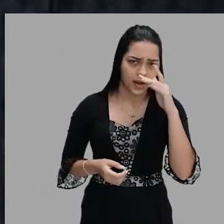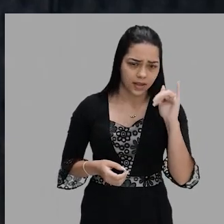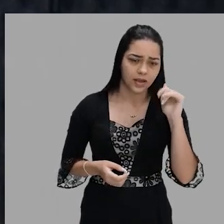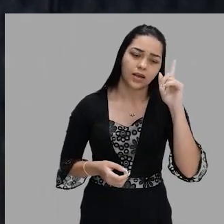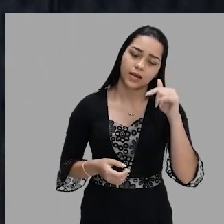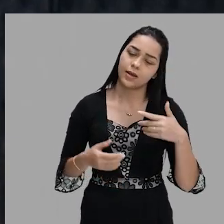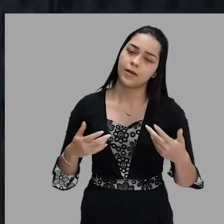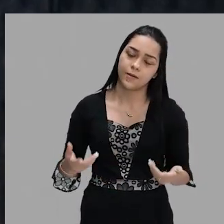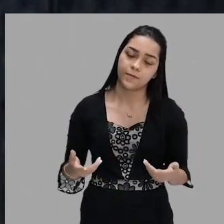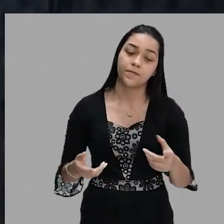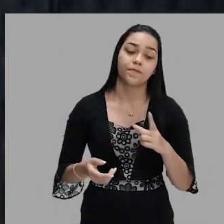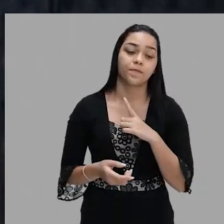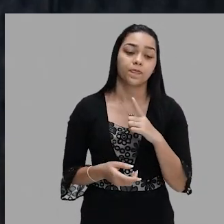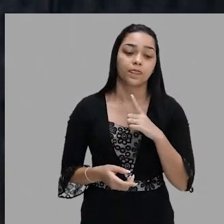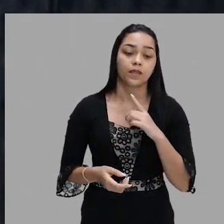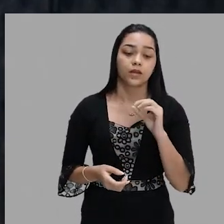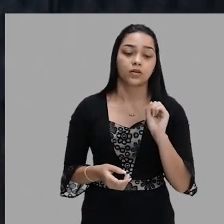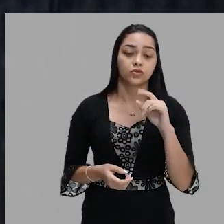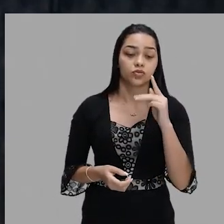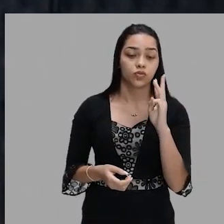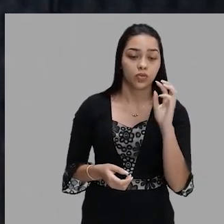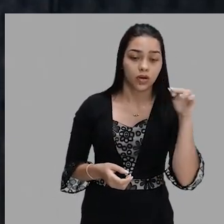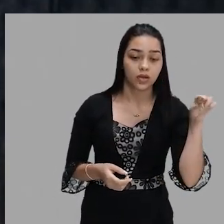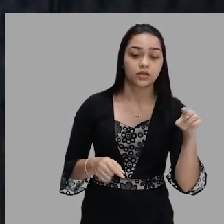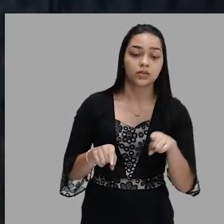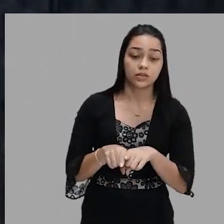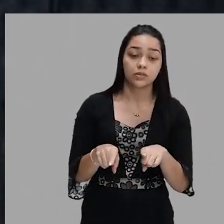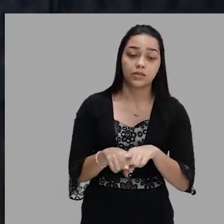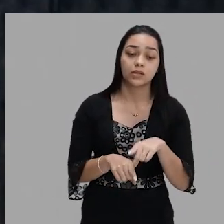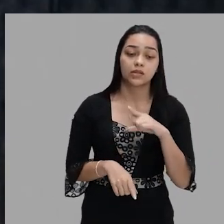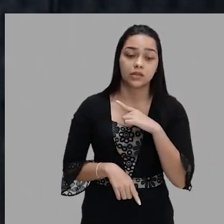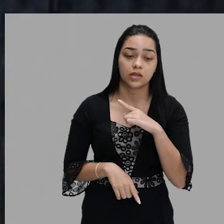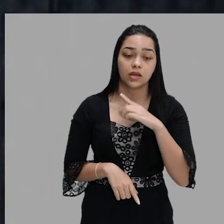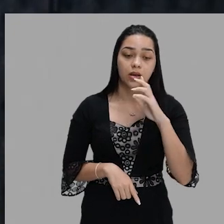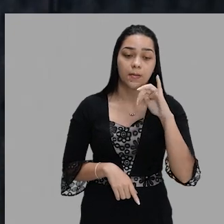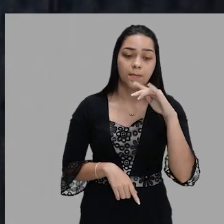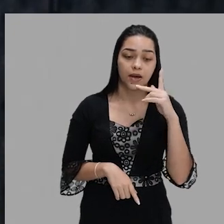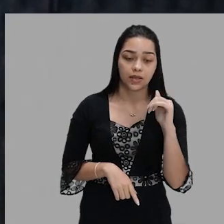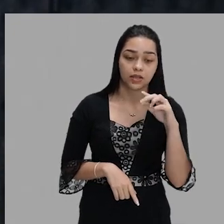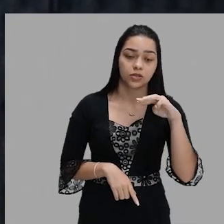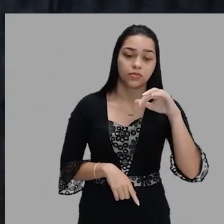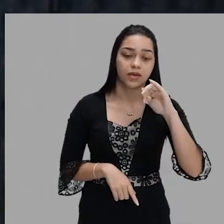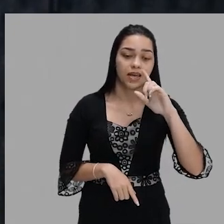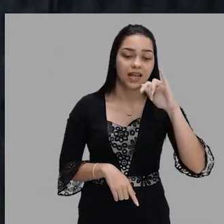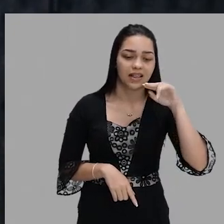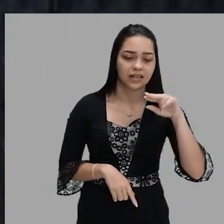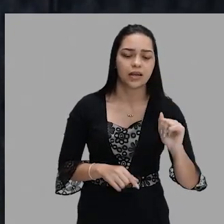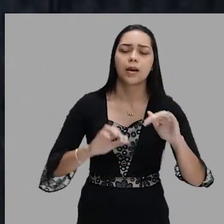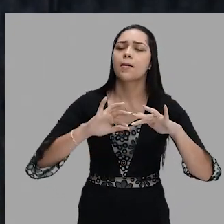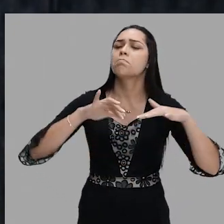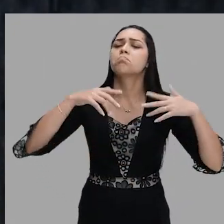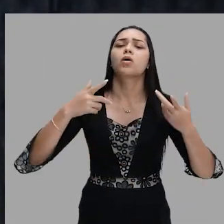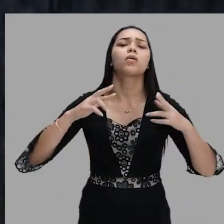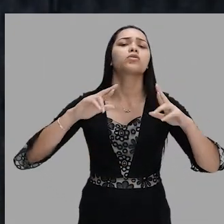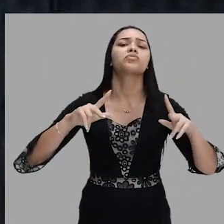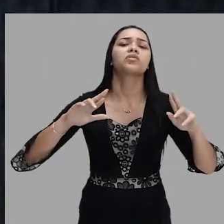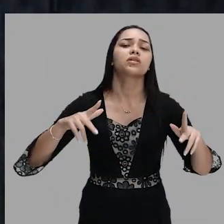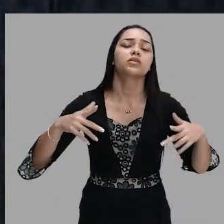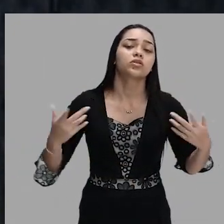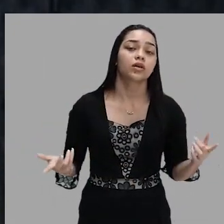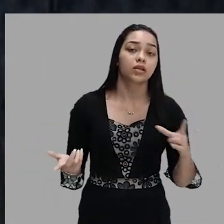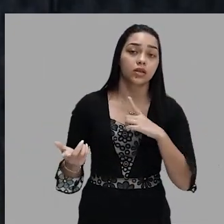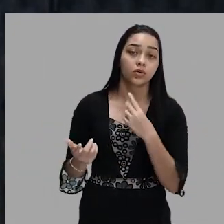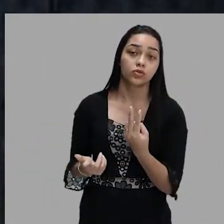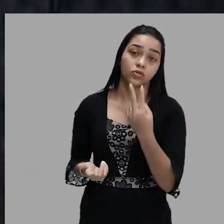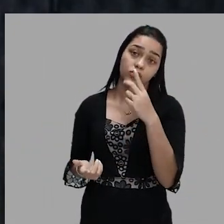mielina? Pois as células de Schwann também produzem a bainha de mielina. Mas qual é a diferença, professor? Já que